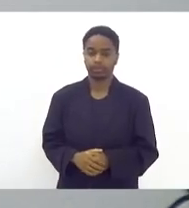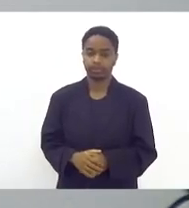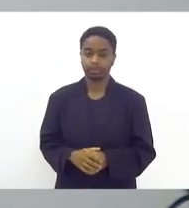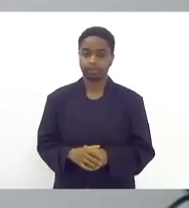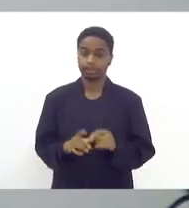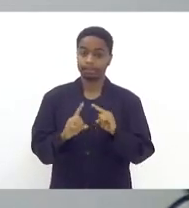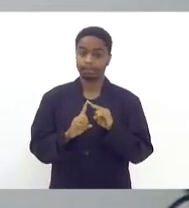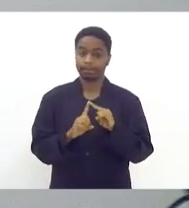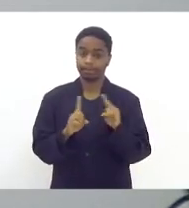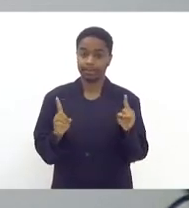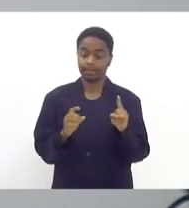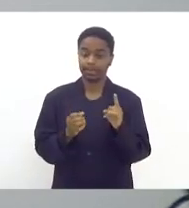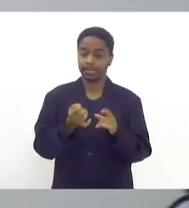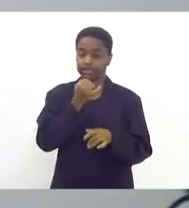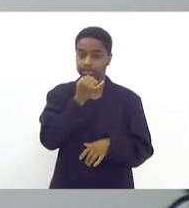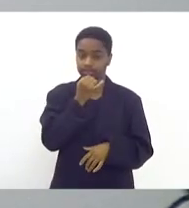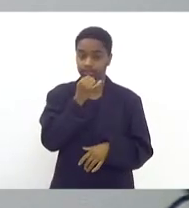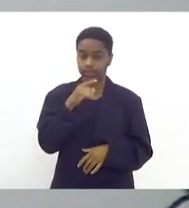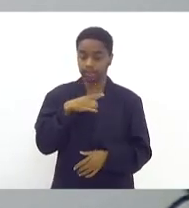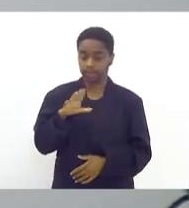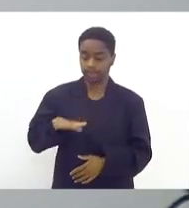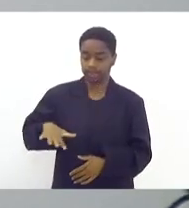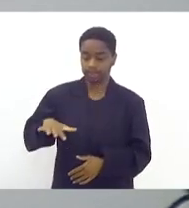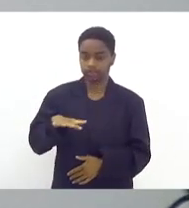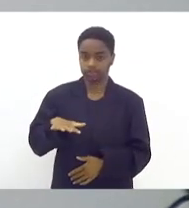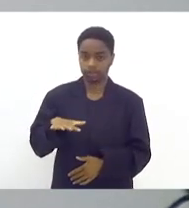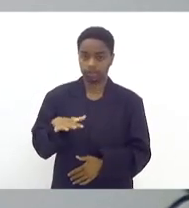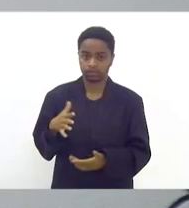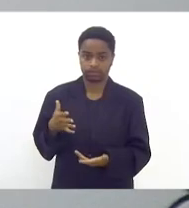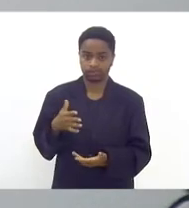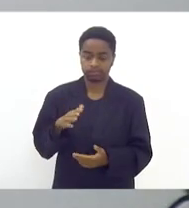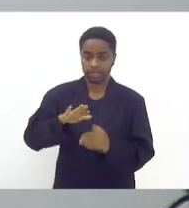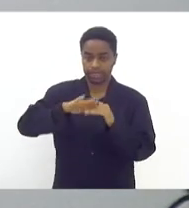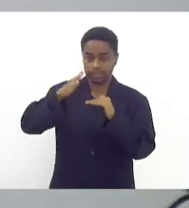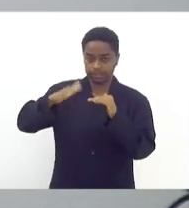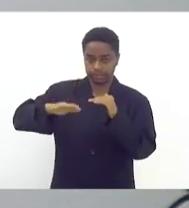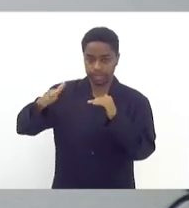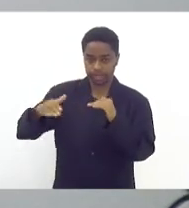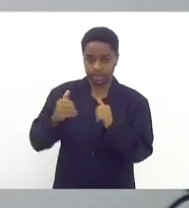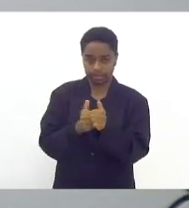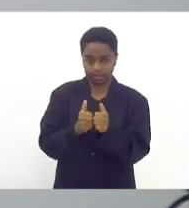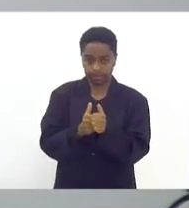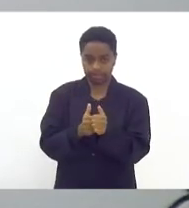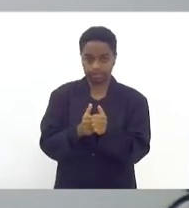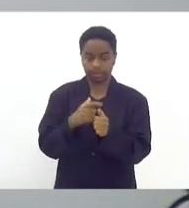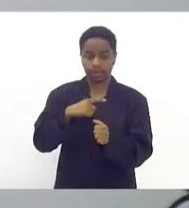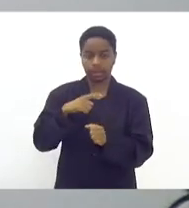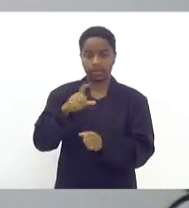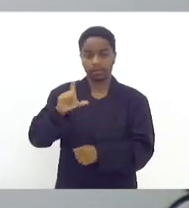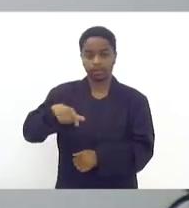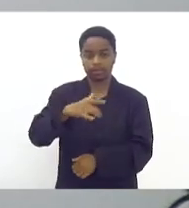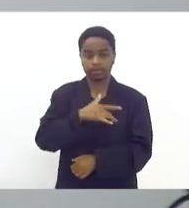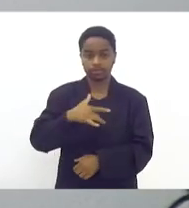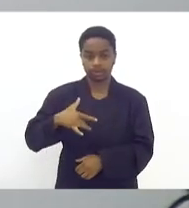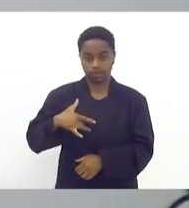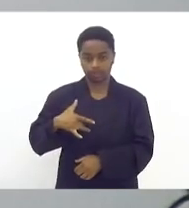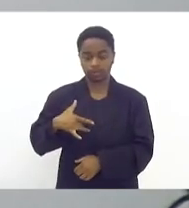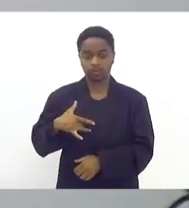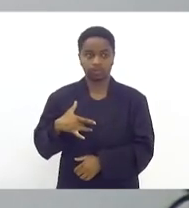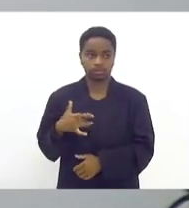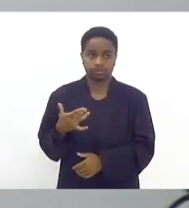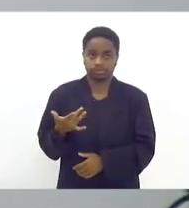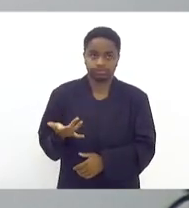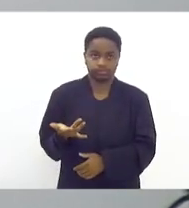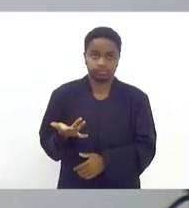cria por exemplo na região vamos dizer Região Serrana o plano de saúde X não